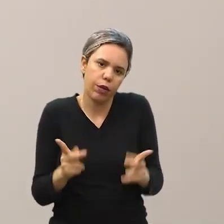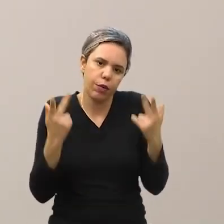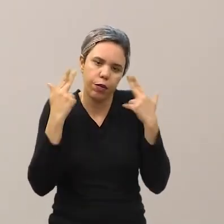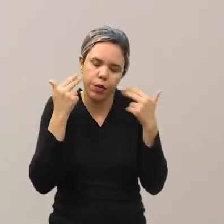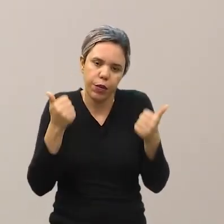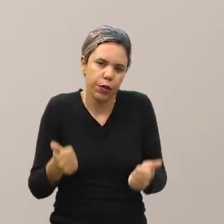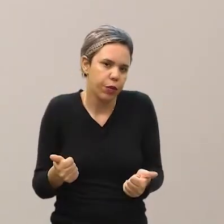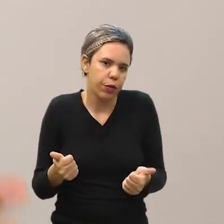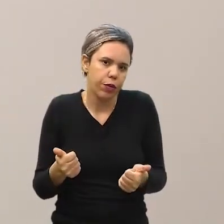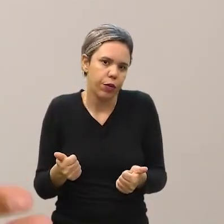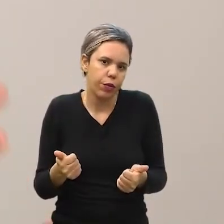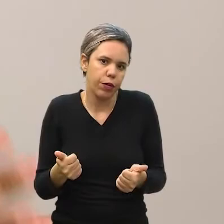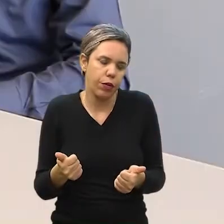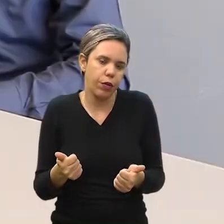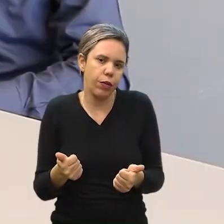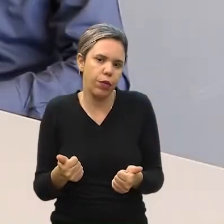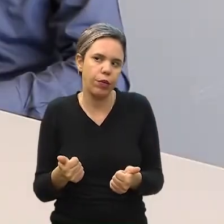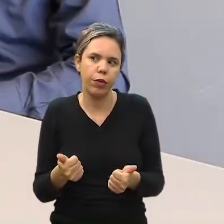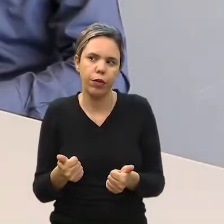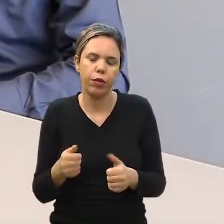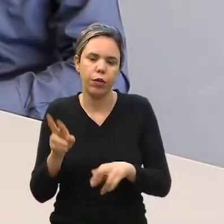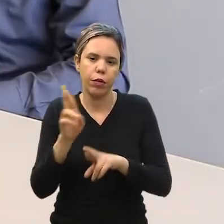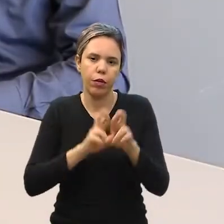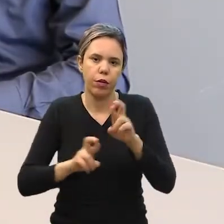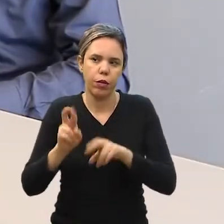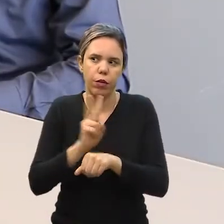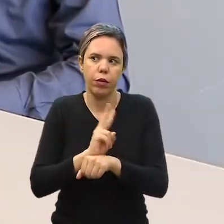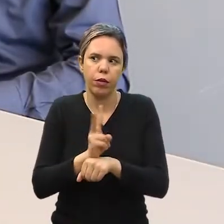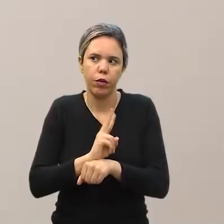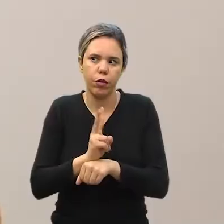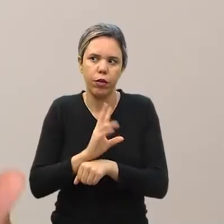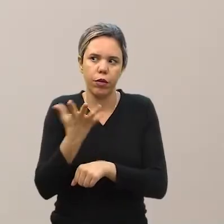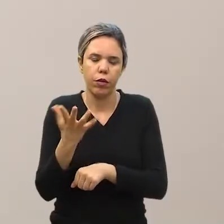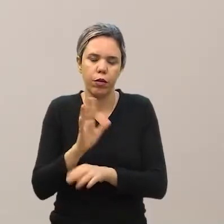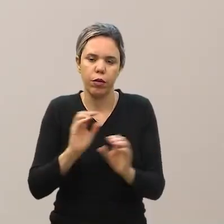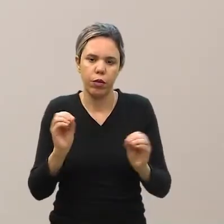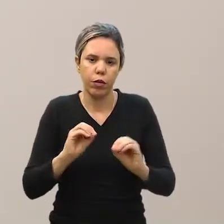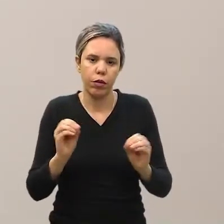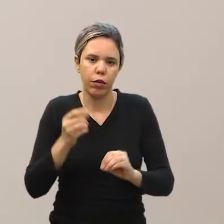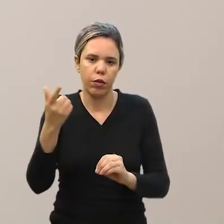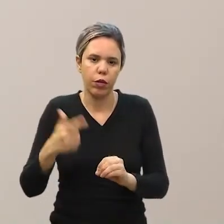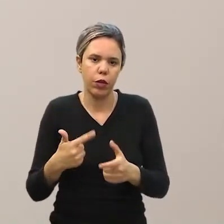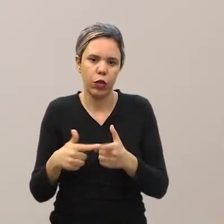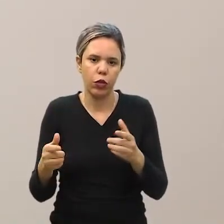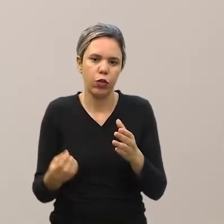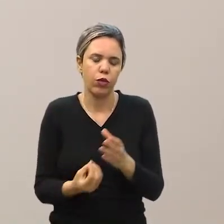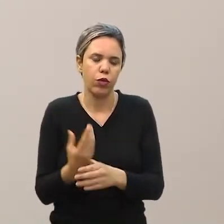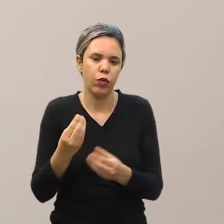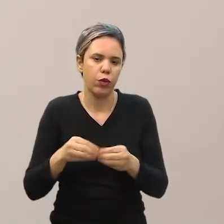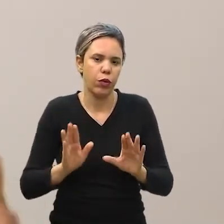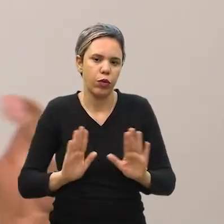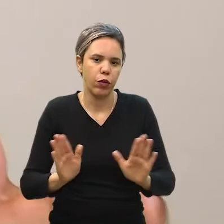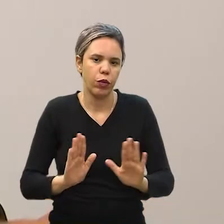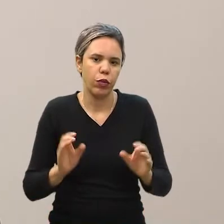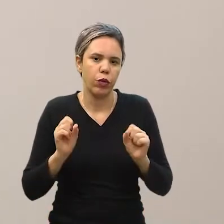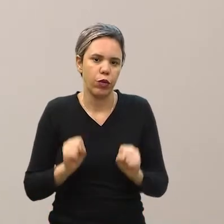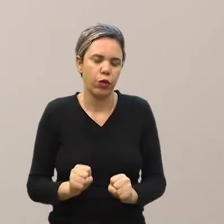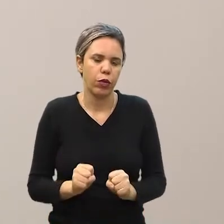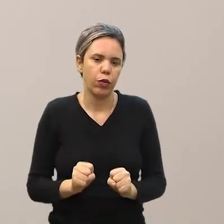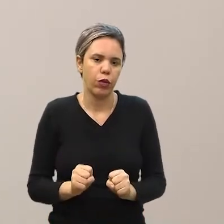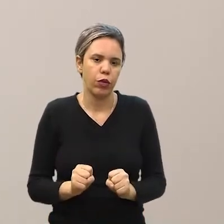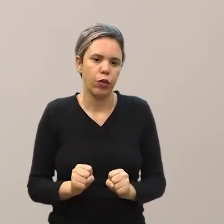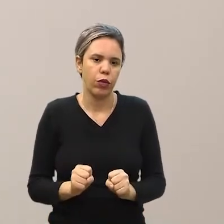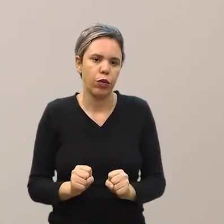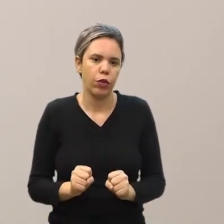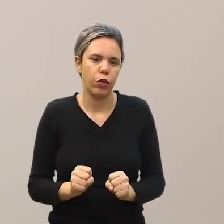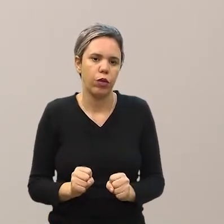e sempre monitorar se não acontece nada de novo dentro do seu orçamento que possa tirar você